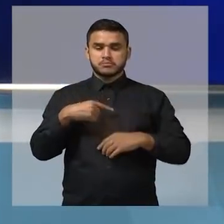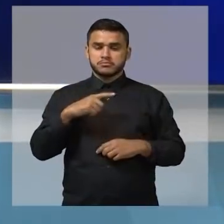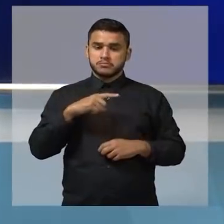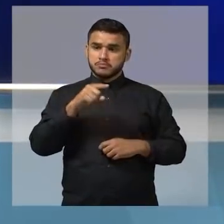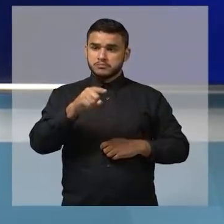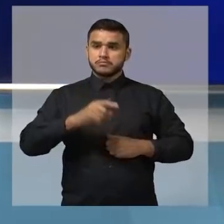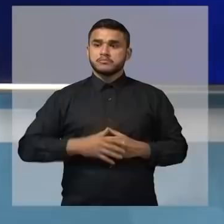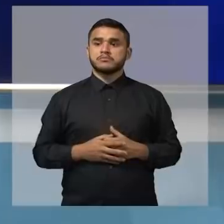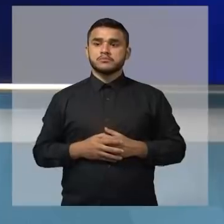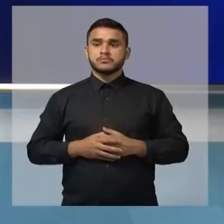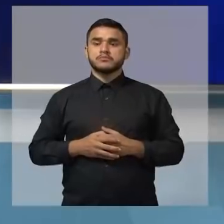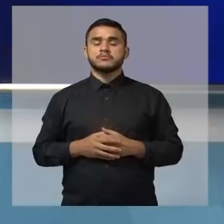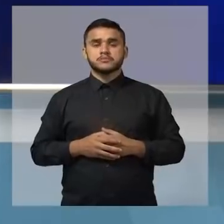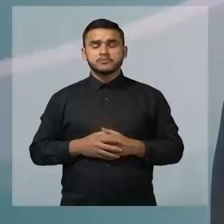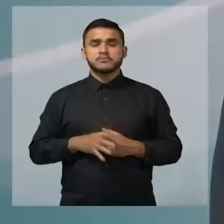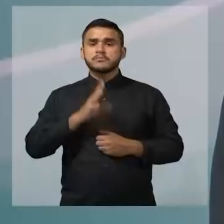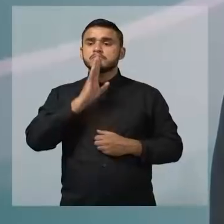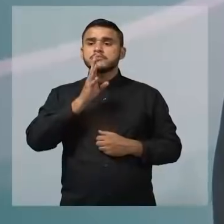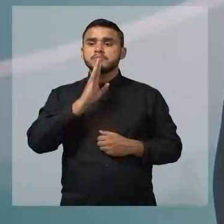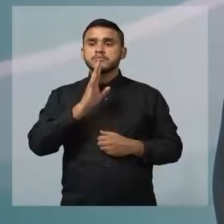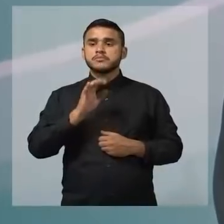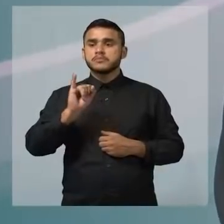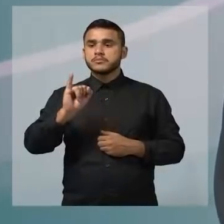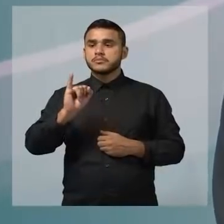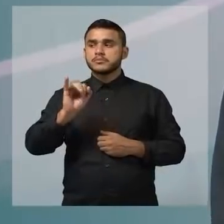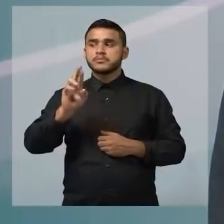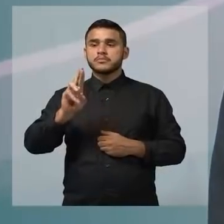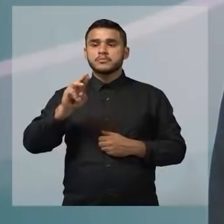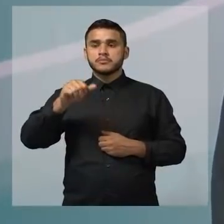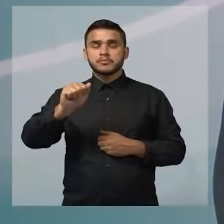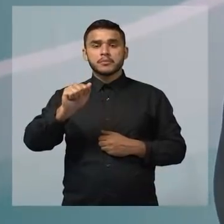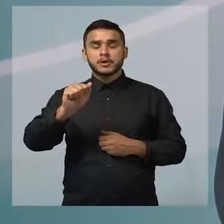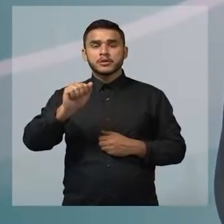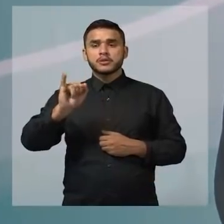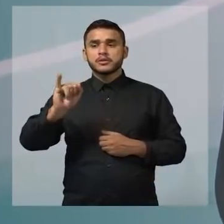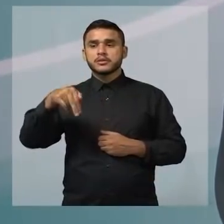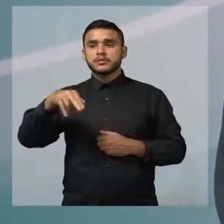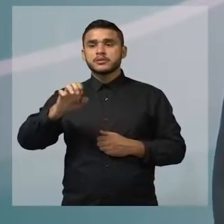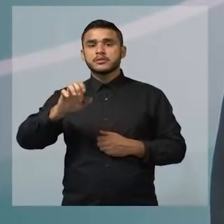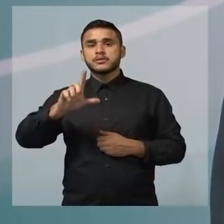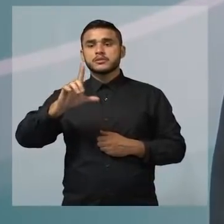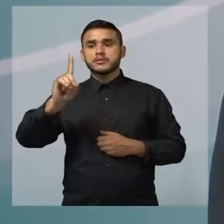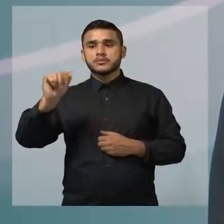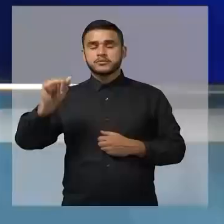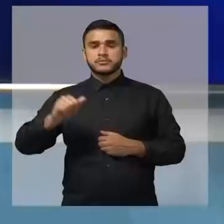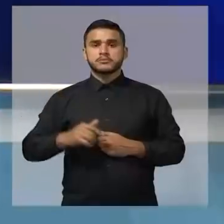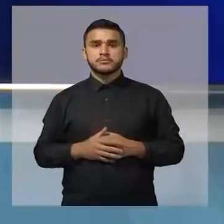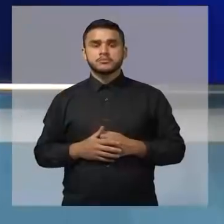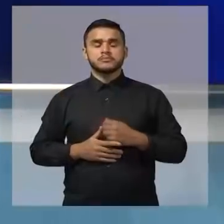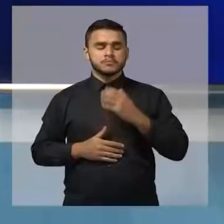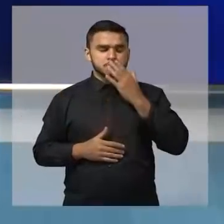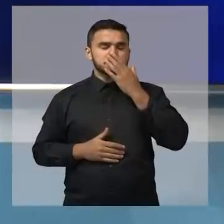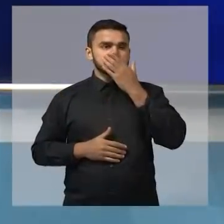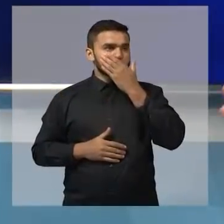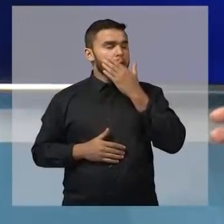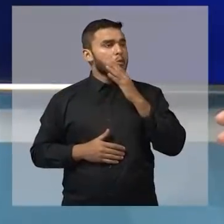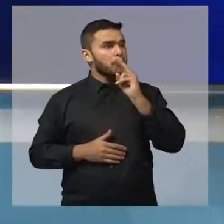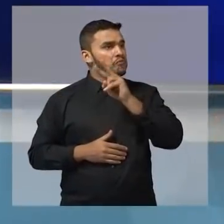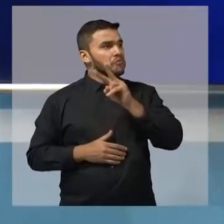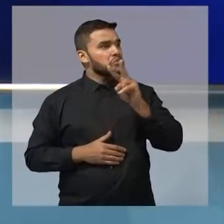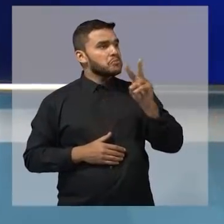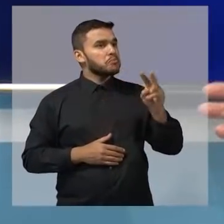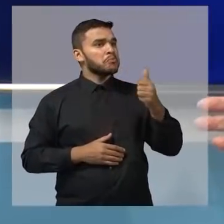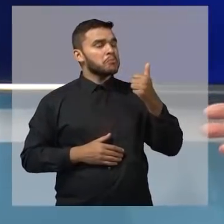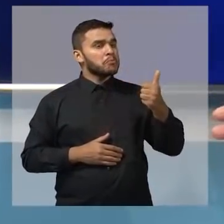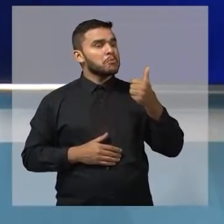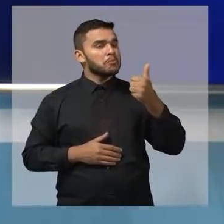a unidade Irmã Imelda. E confesso que saímos de lá muito bem impressionados com o que vimos. Claro que se trata de uma